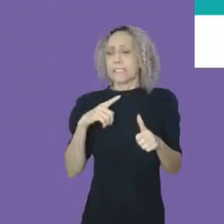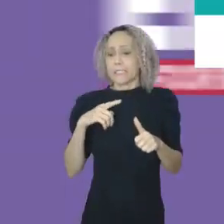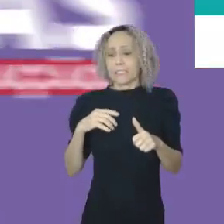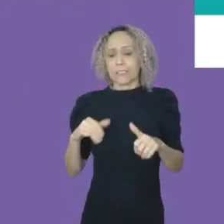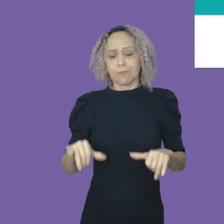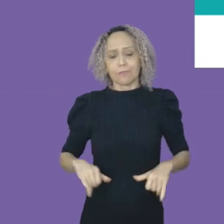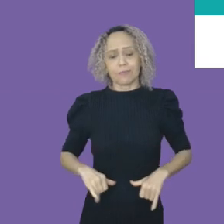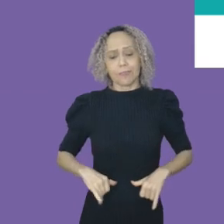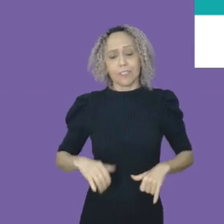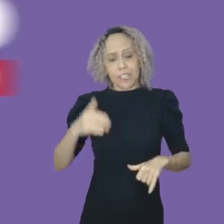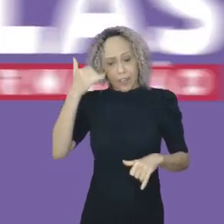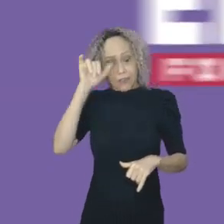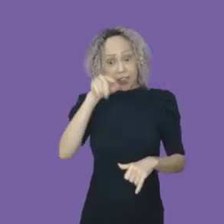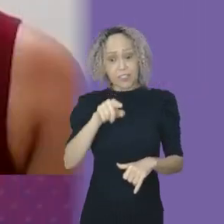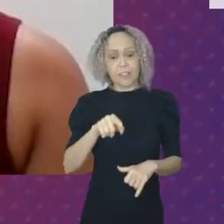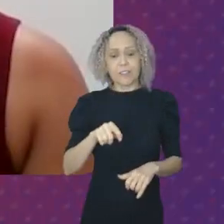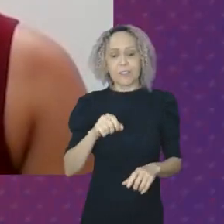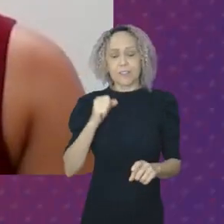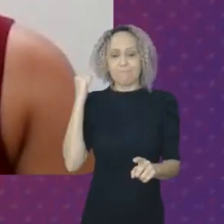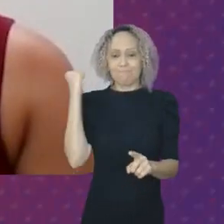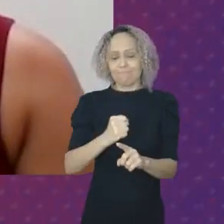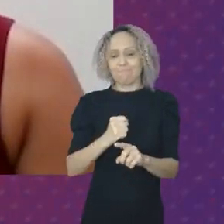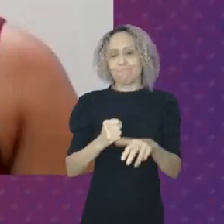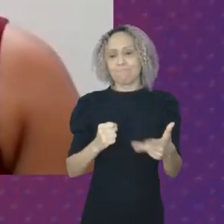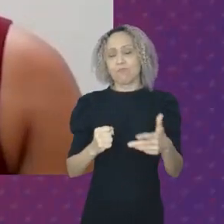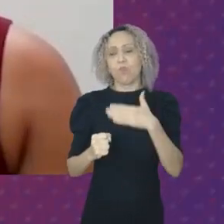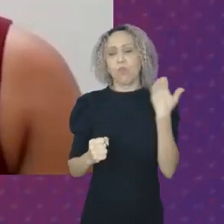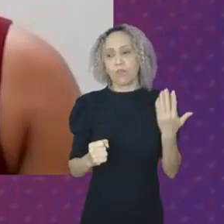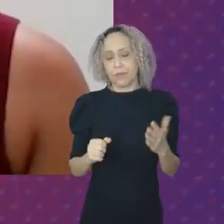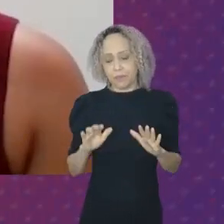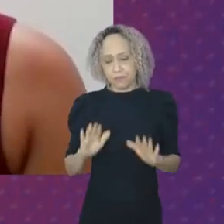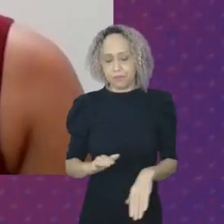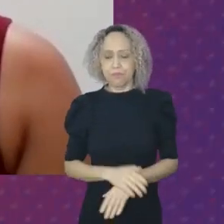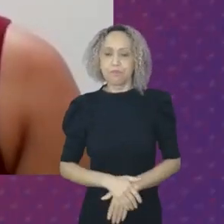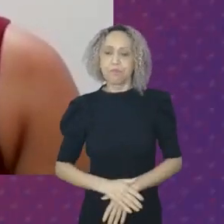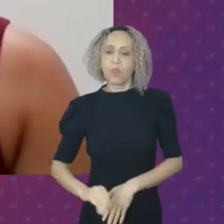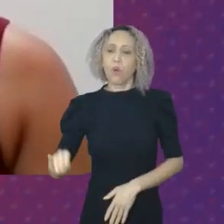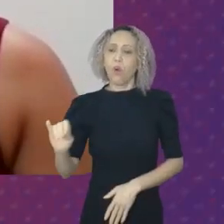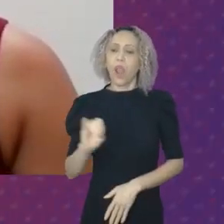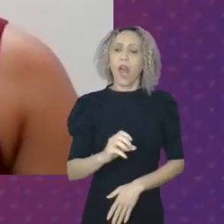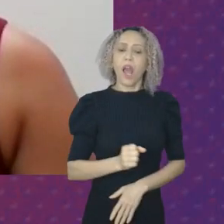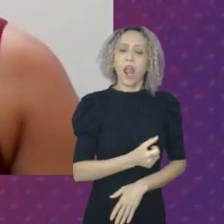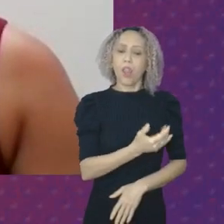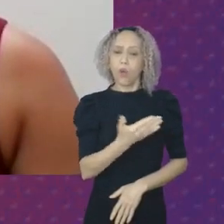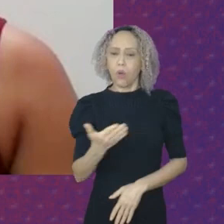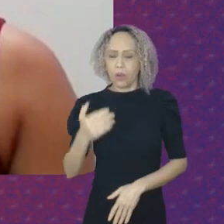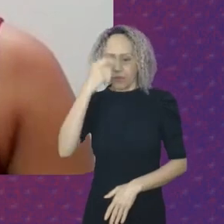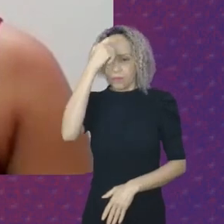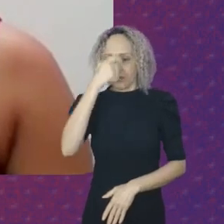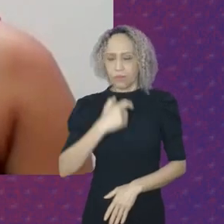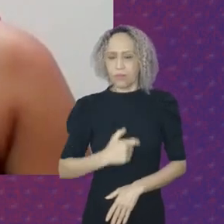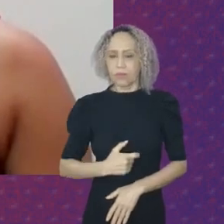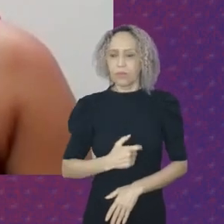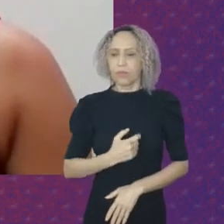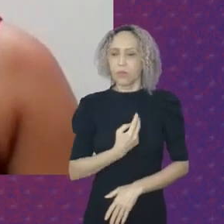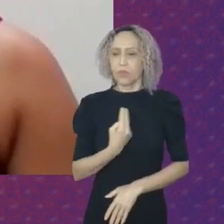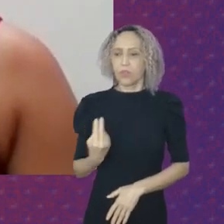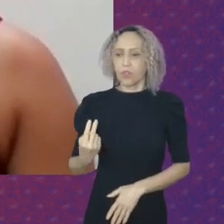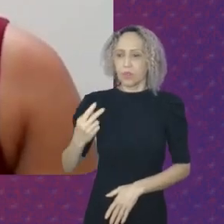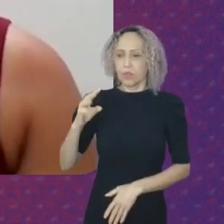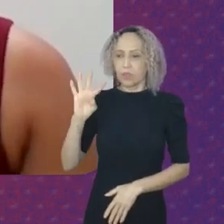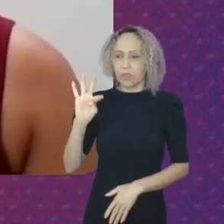feminicídio. Olá a todas, a todos. Meu nome é Tamires Sampaio.